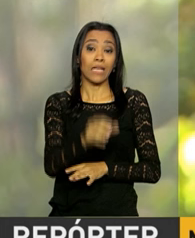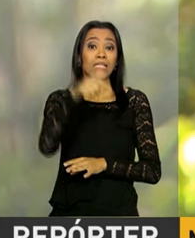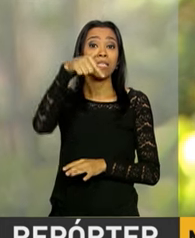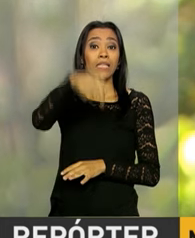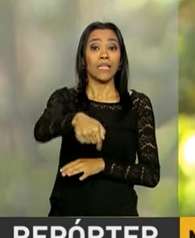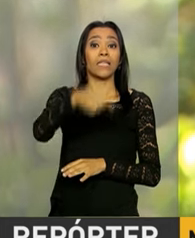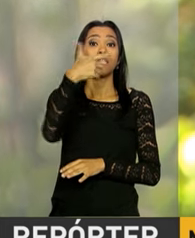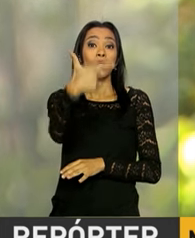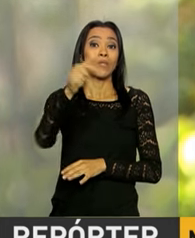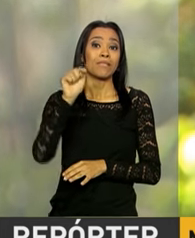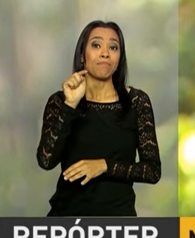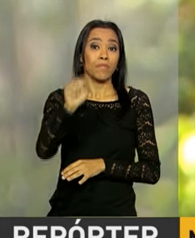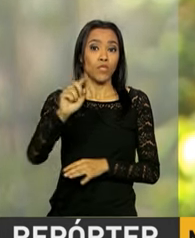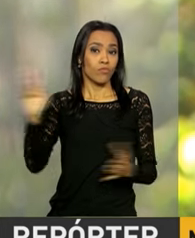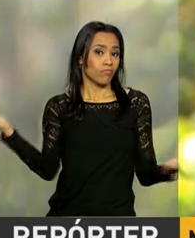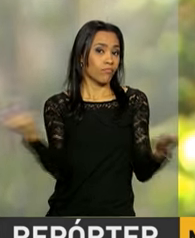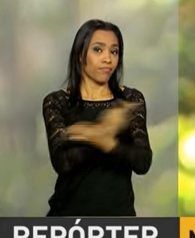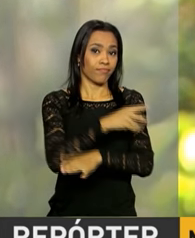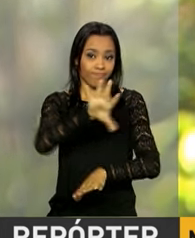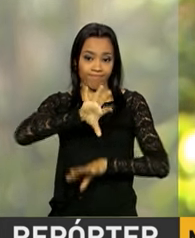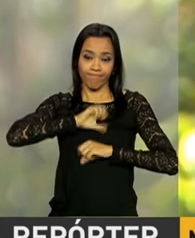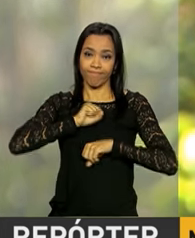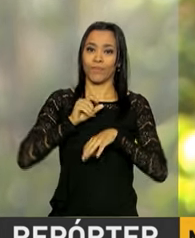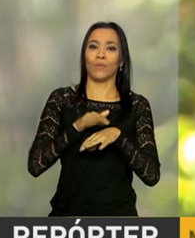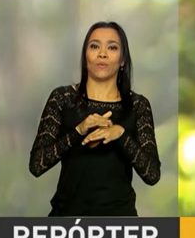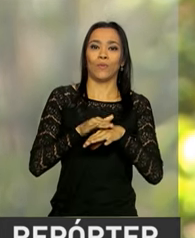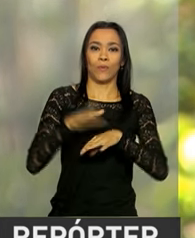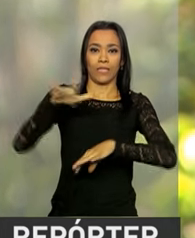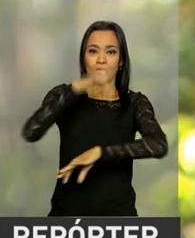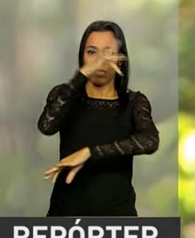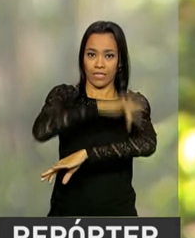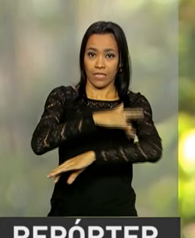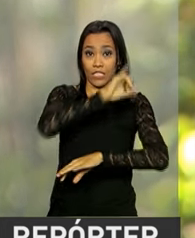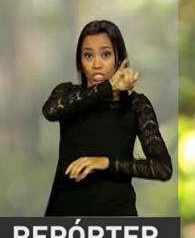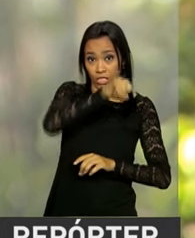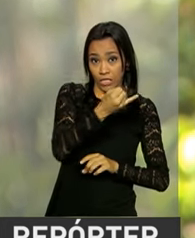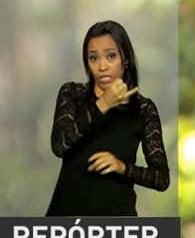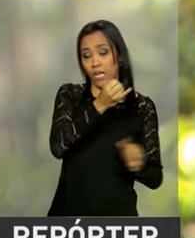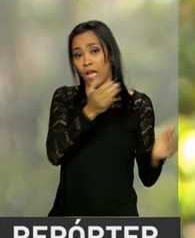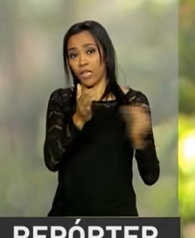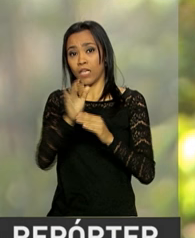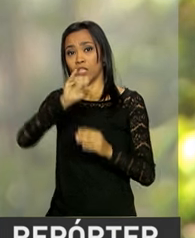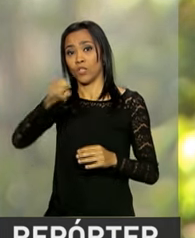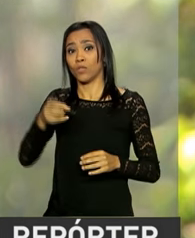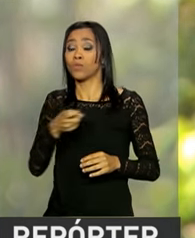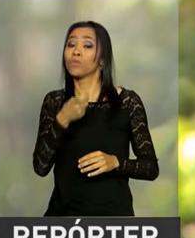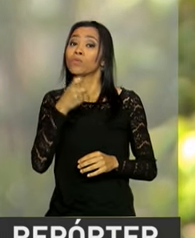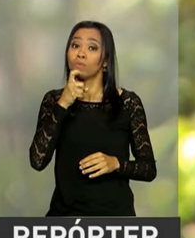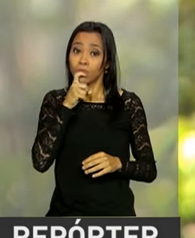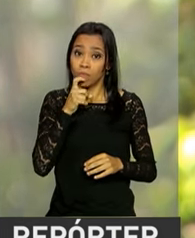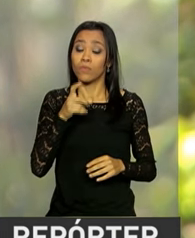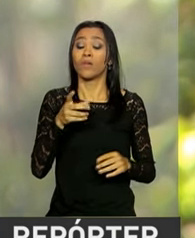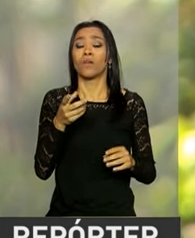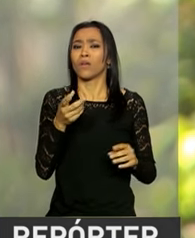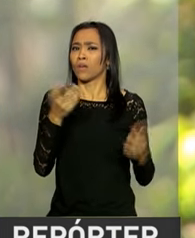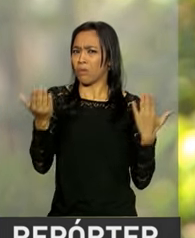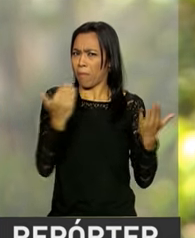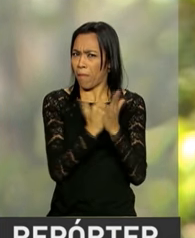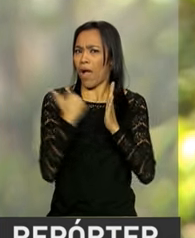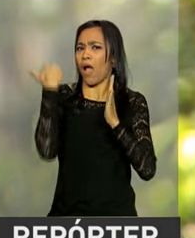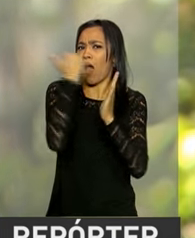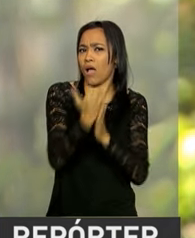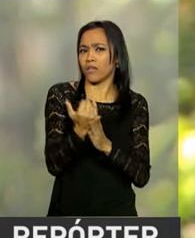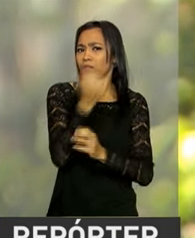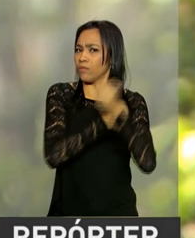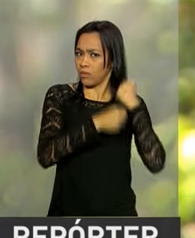72.000 casos de dengue entre janeiro e julho deste ano, 12.000 a mais que no mesmo período do ano passado.